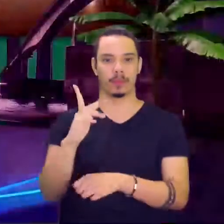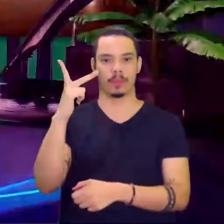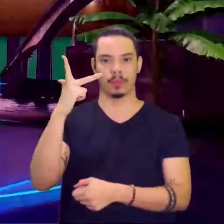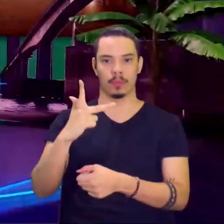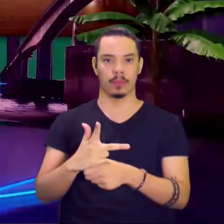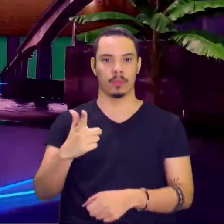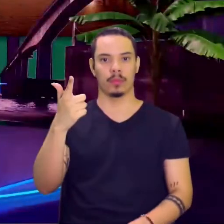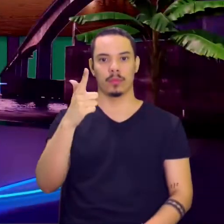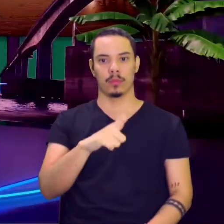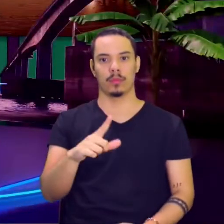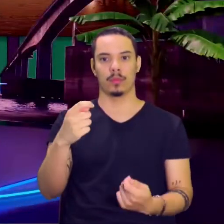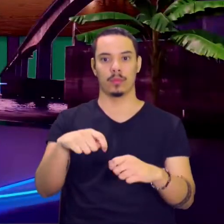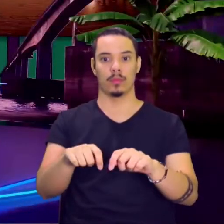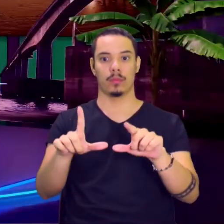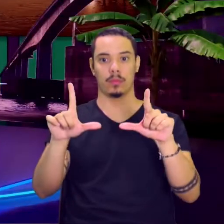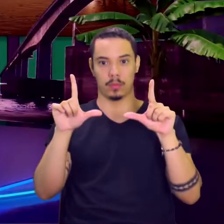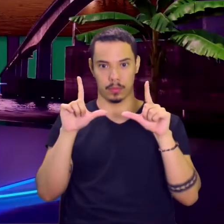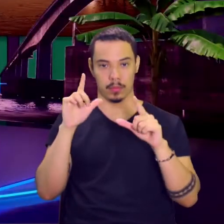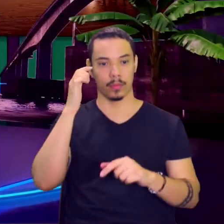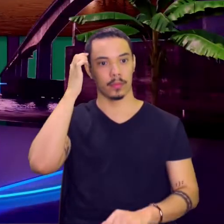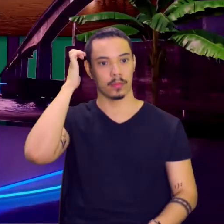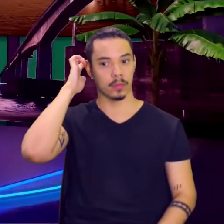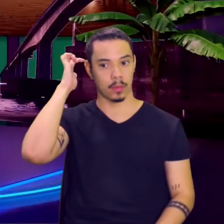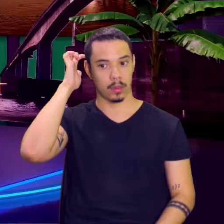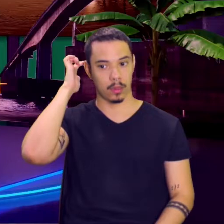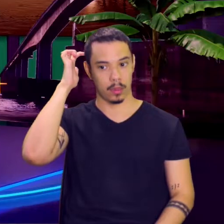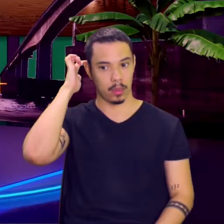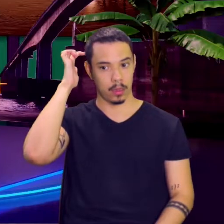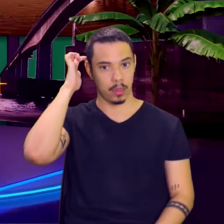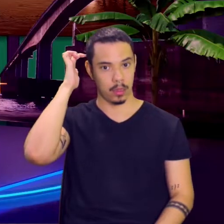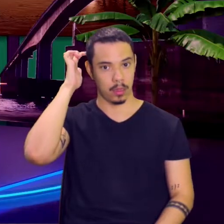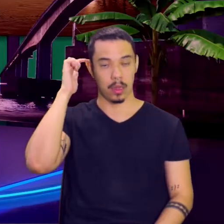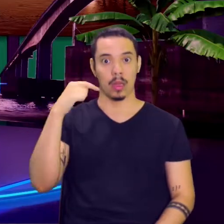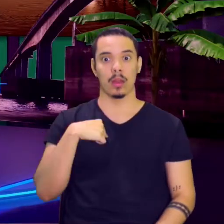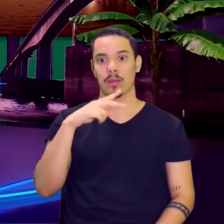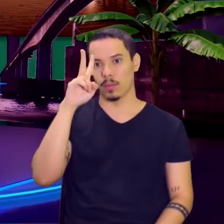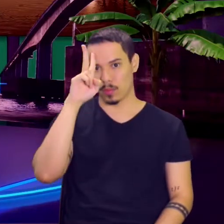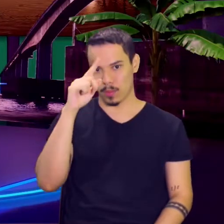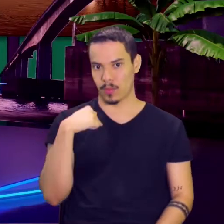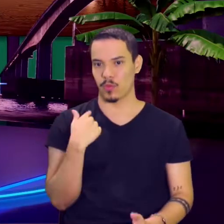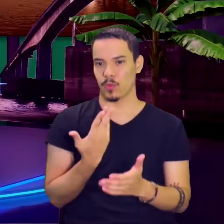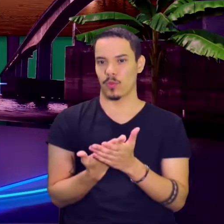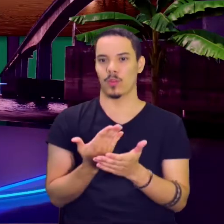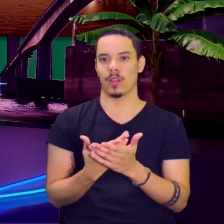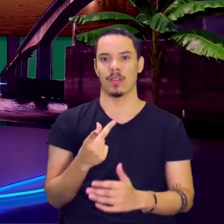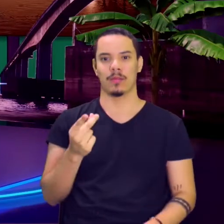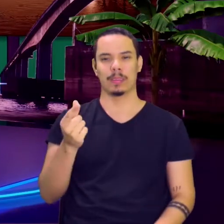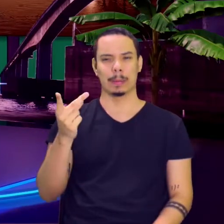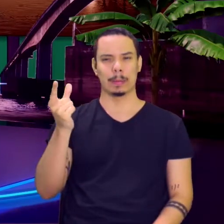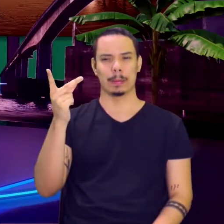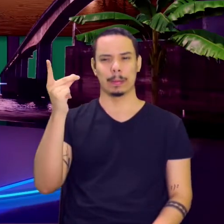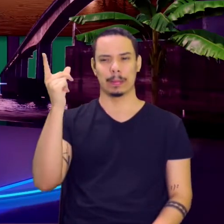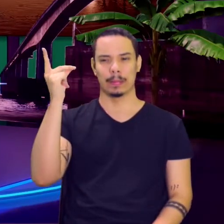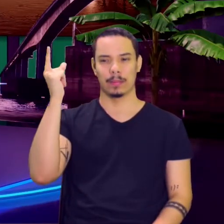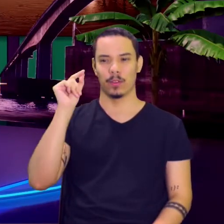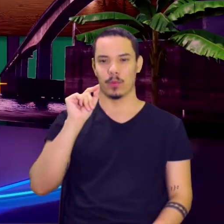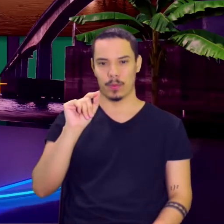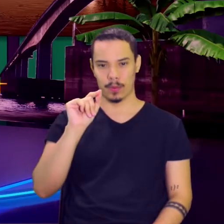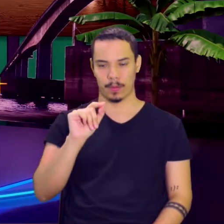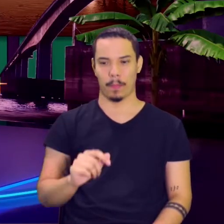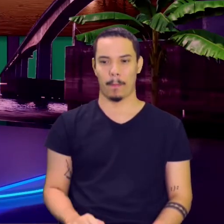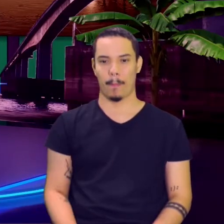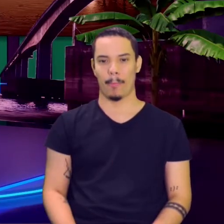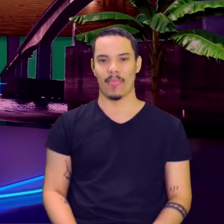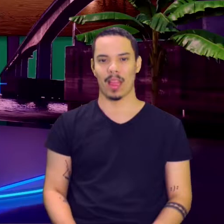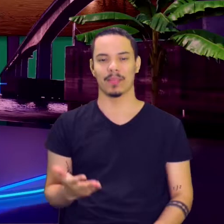gente. Já que você falou nisso, eu lembrei de uma coisa. Vai No lá, tempo então. que eu estudava, muito tempo atrás, Rogério, Fale aí. professor, nas